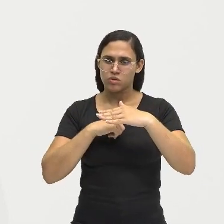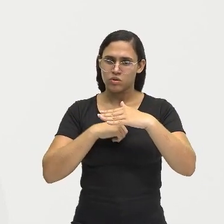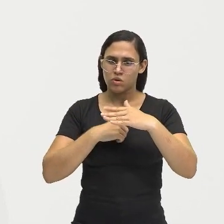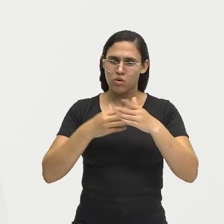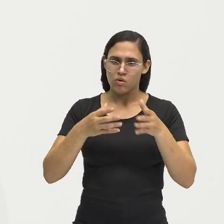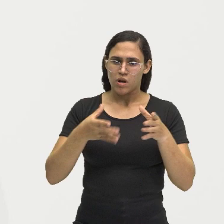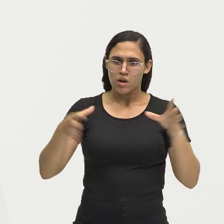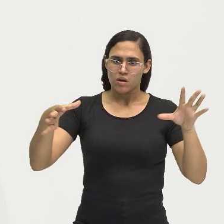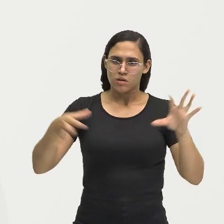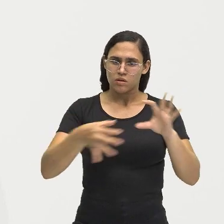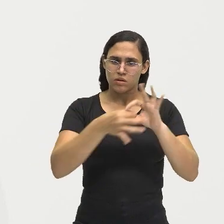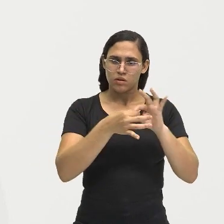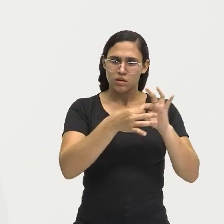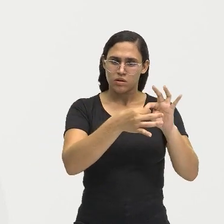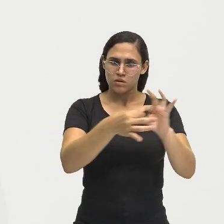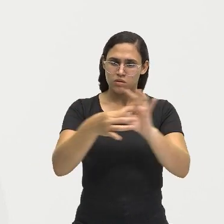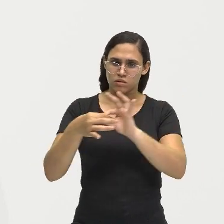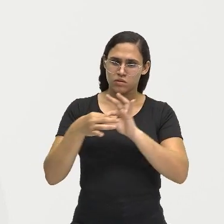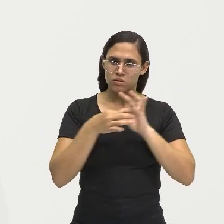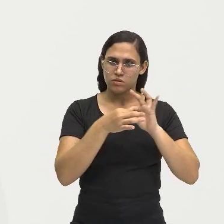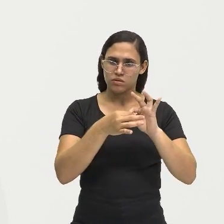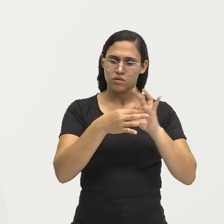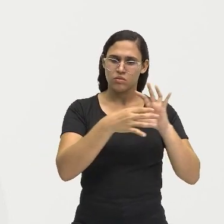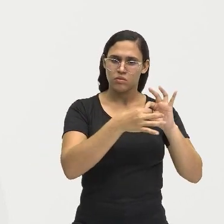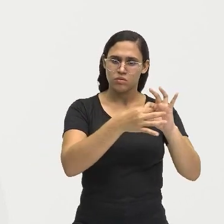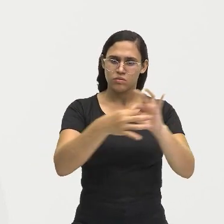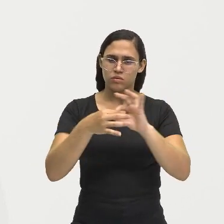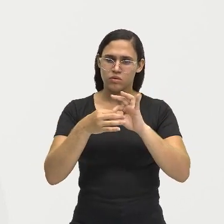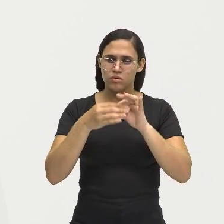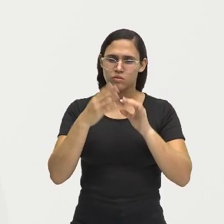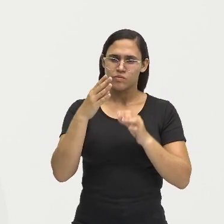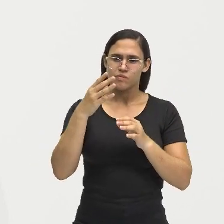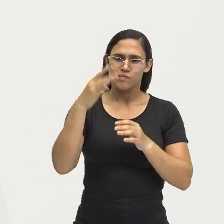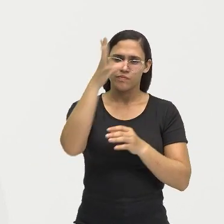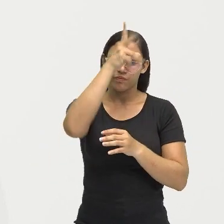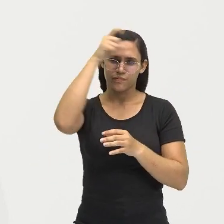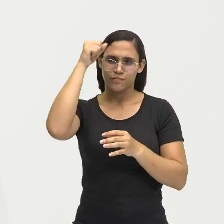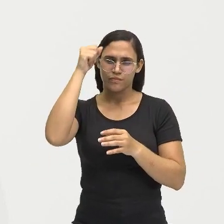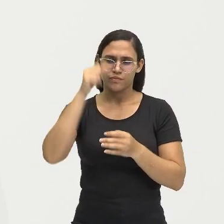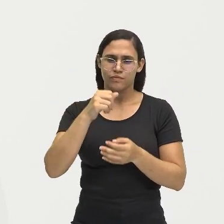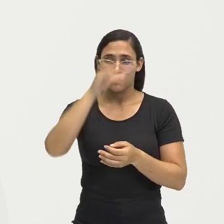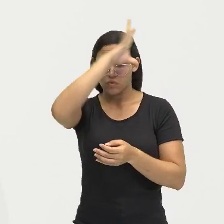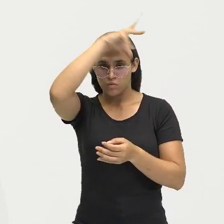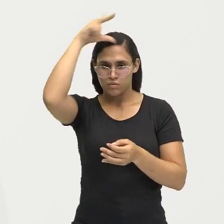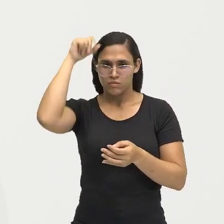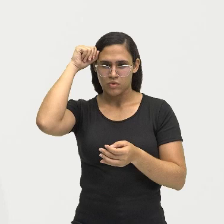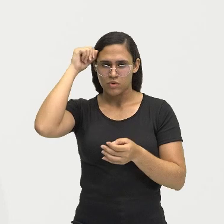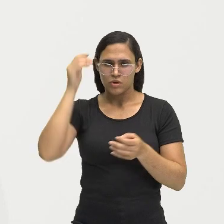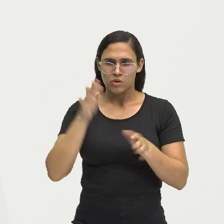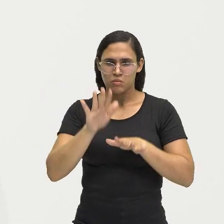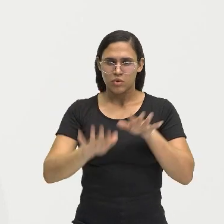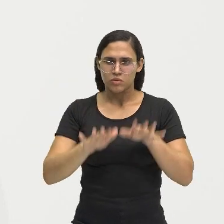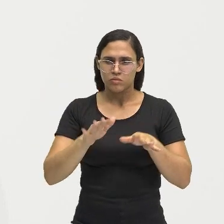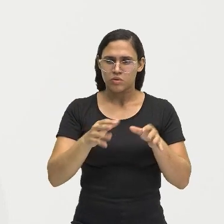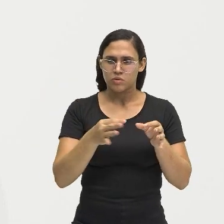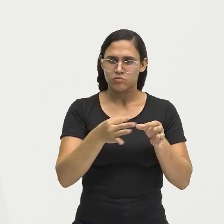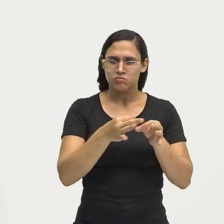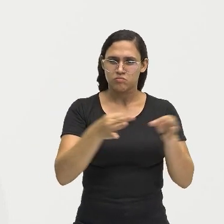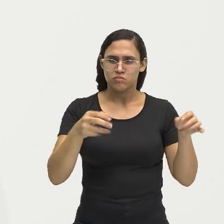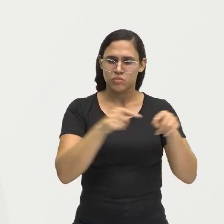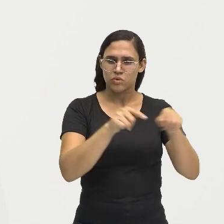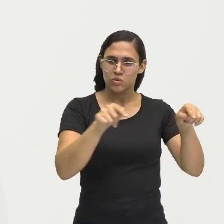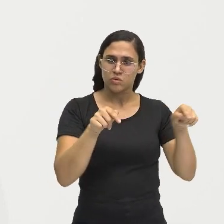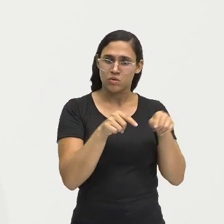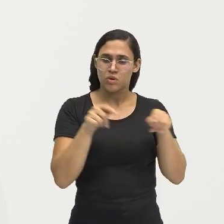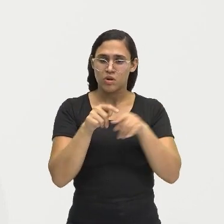isso que a gente tem ali o maior rio do mundo, tá? Então, são quase 7.000 quilômetros quadrados de água, tá,